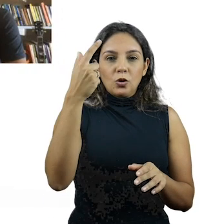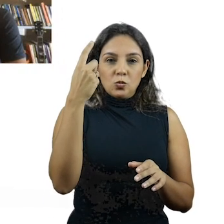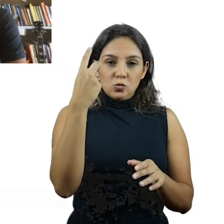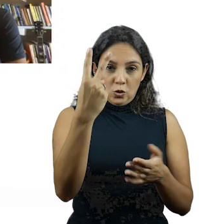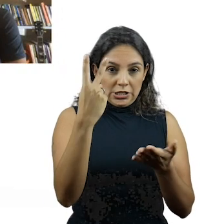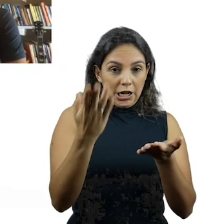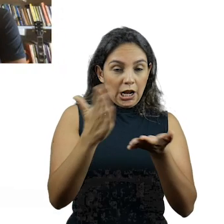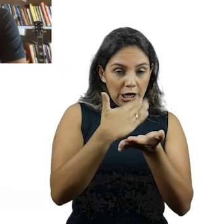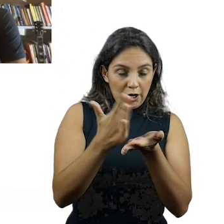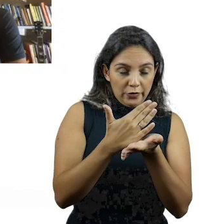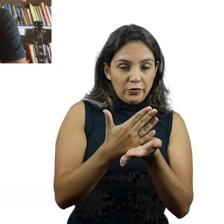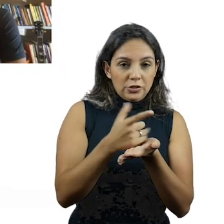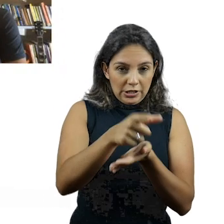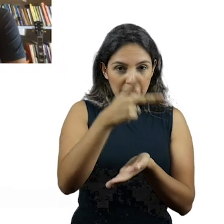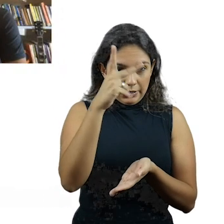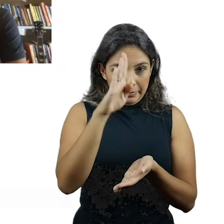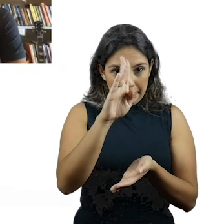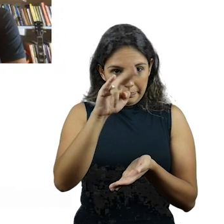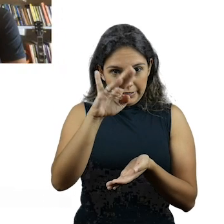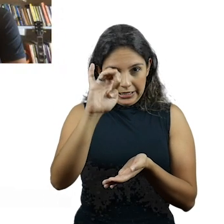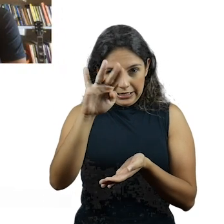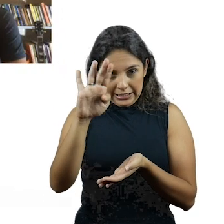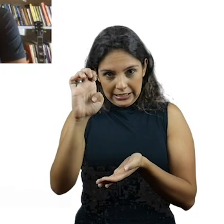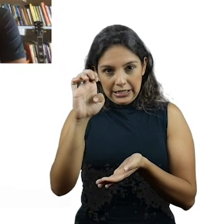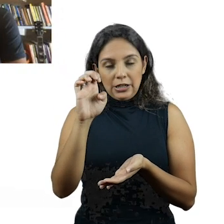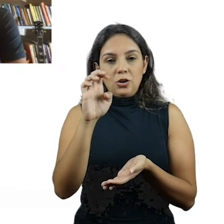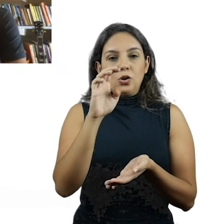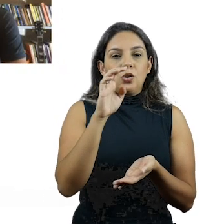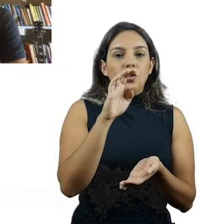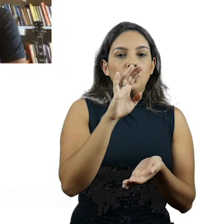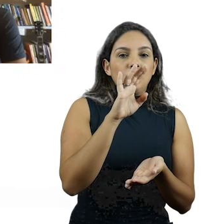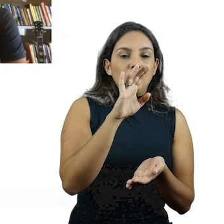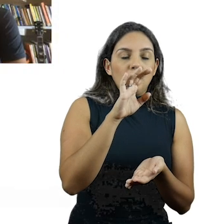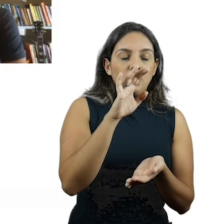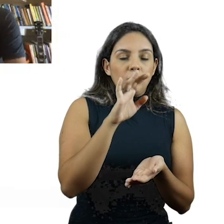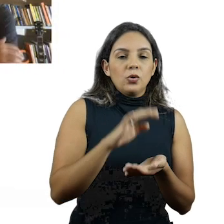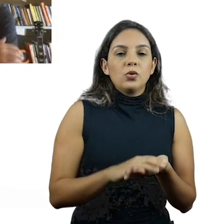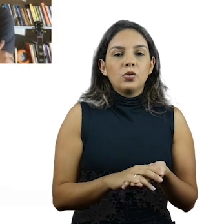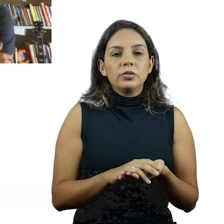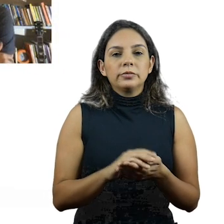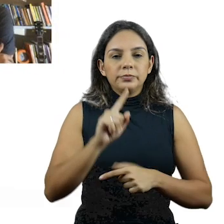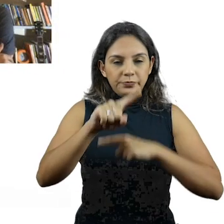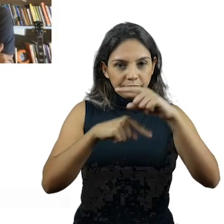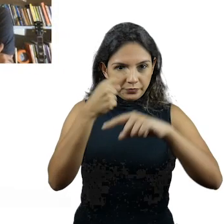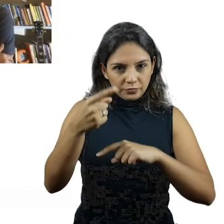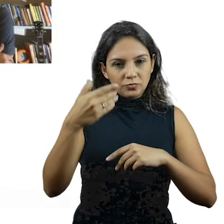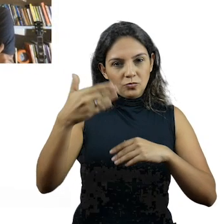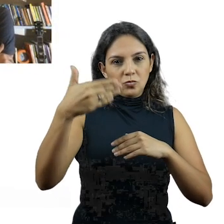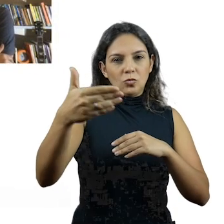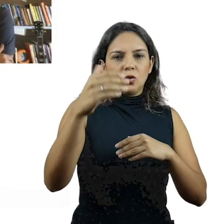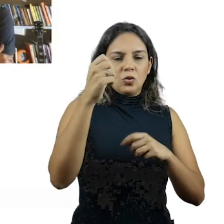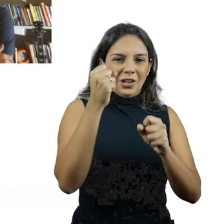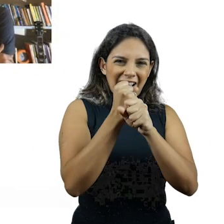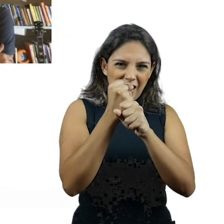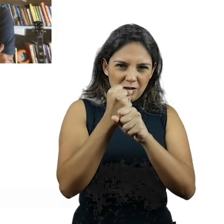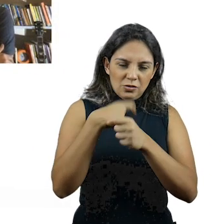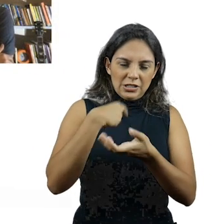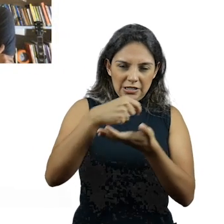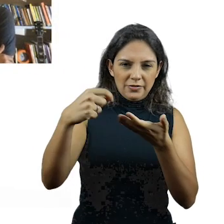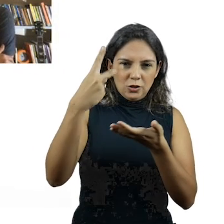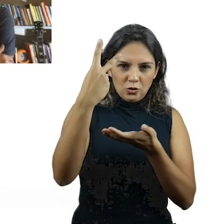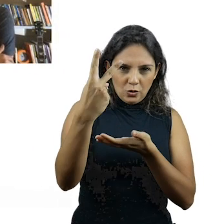são com esse personagem, né? Bellini e a Esfinge e Bellini e o Demônio. Depois, ao longo dos anos, escrevi mais outros 2 Bellinis, o Bellini